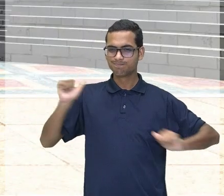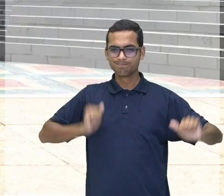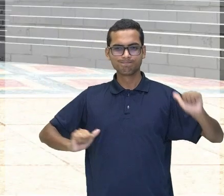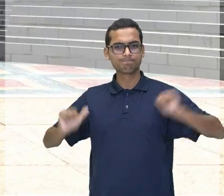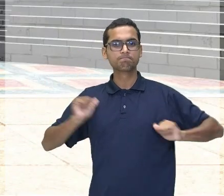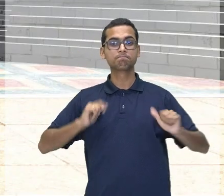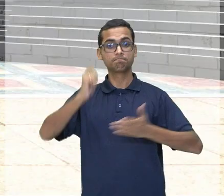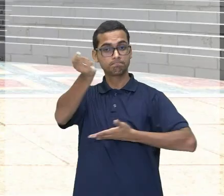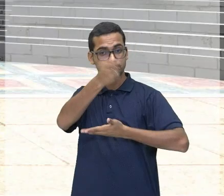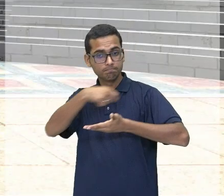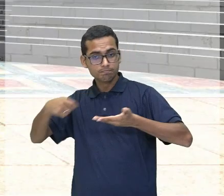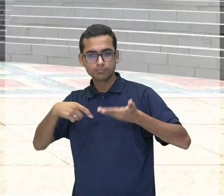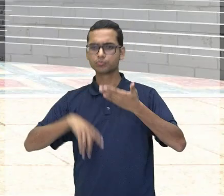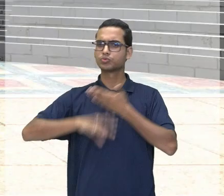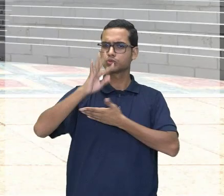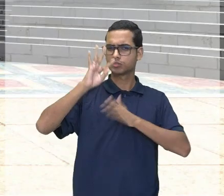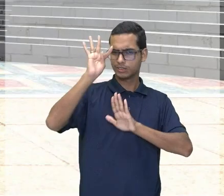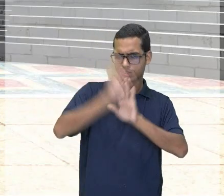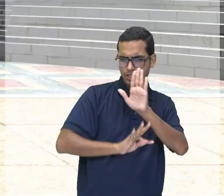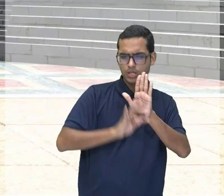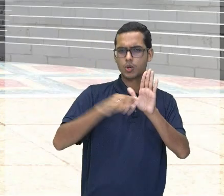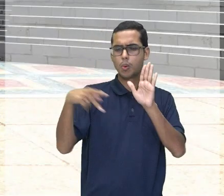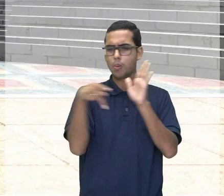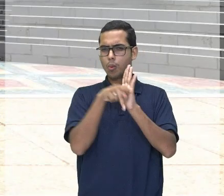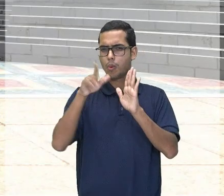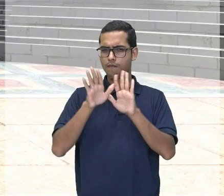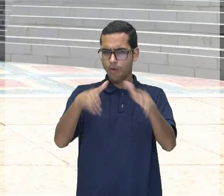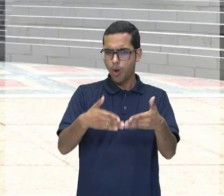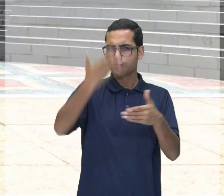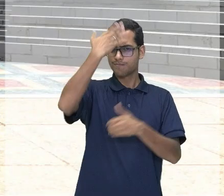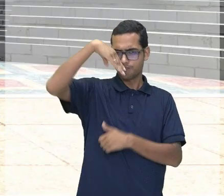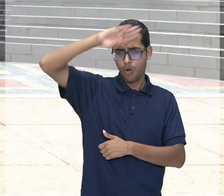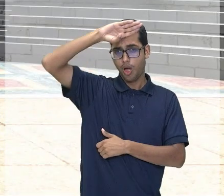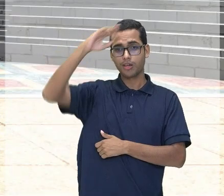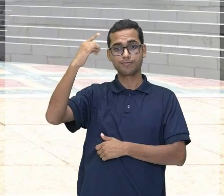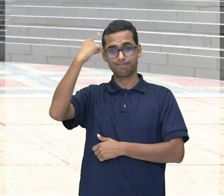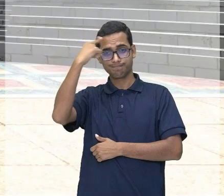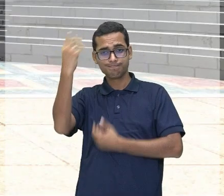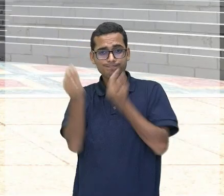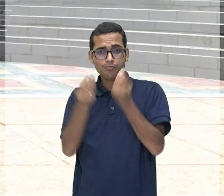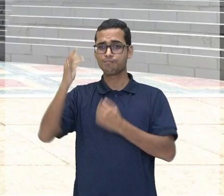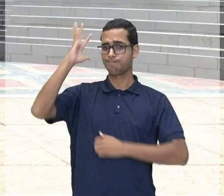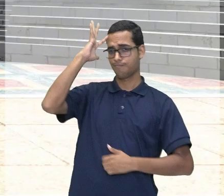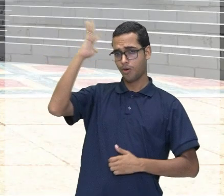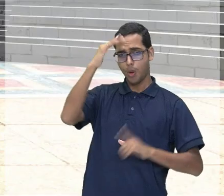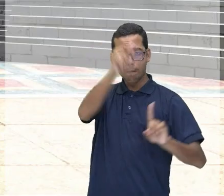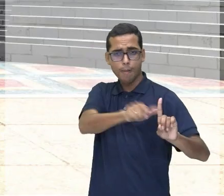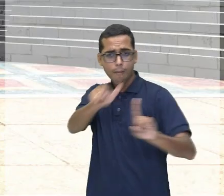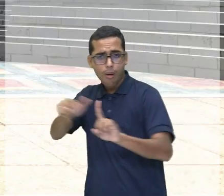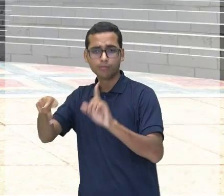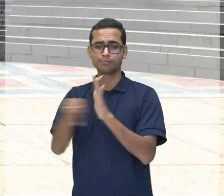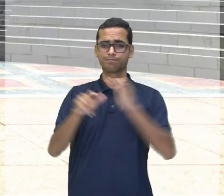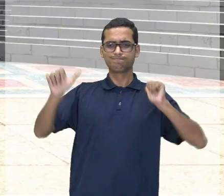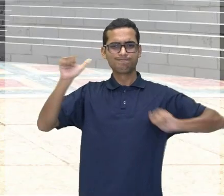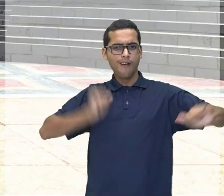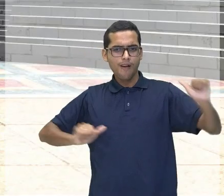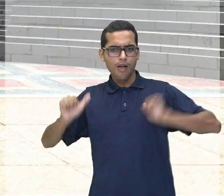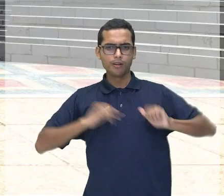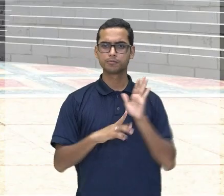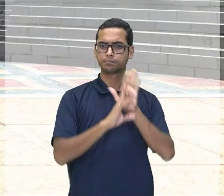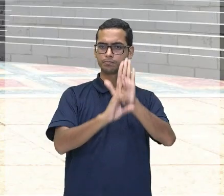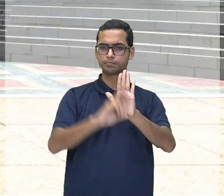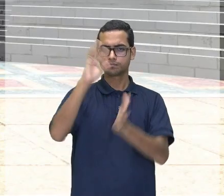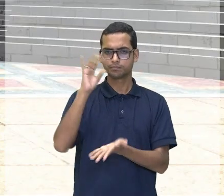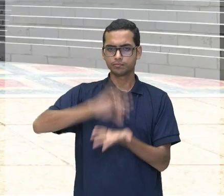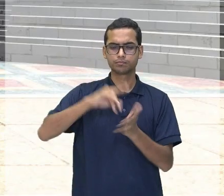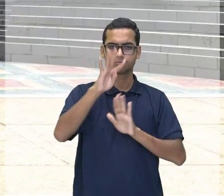um texto dramático, eu tenho que pensar nos autores, né, que vão representar aí esse escrito, né,